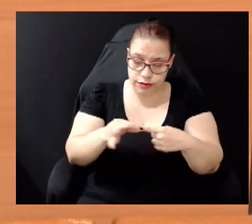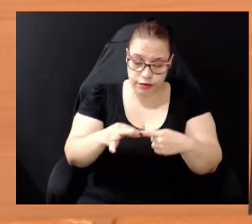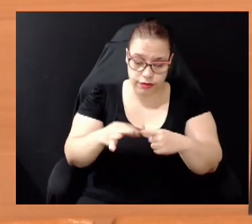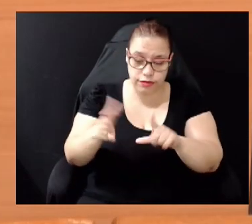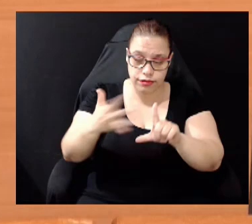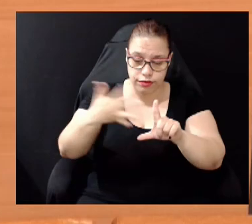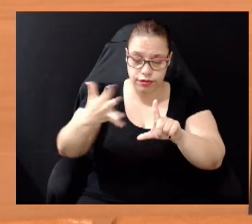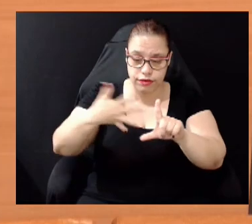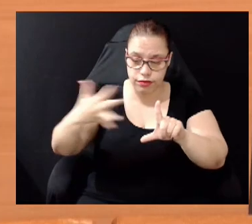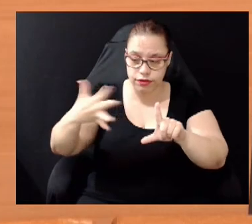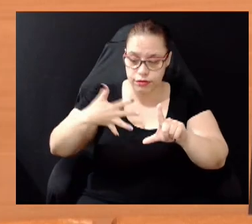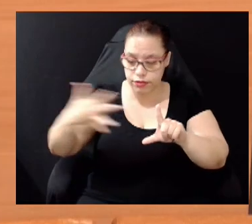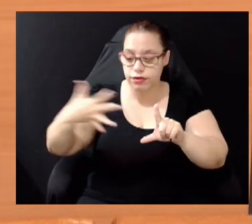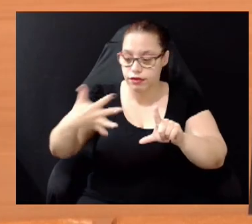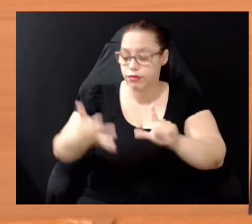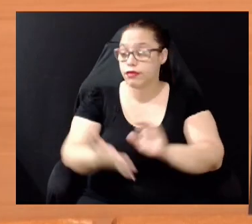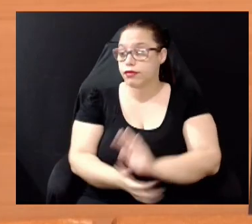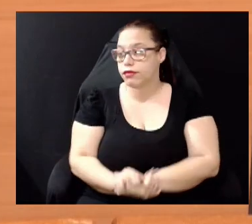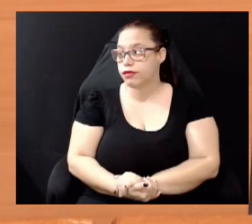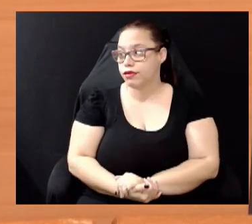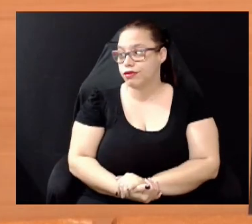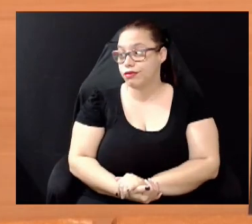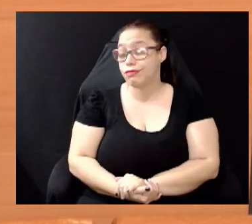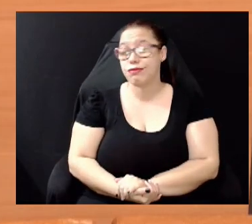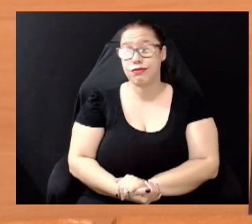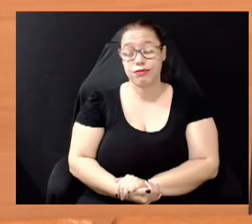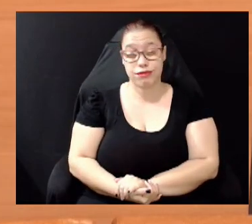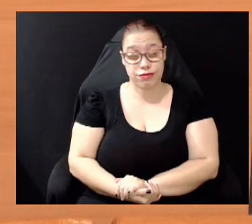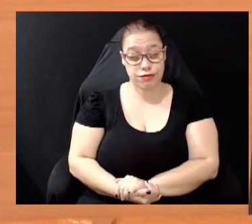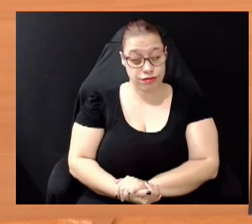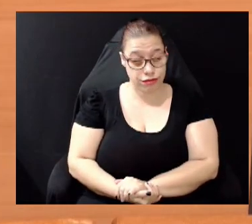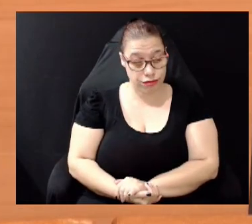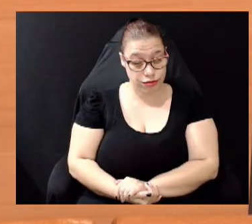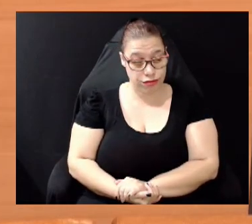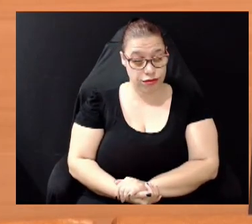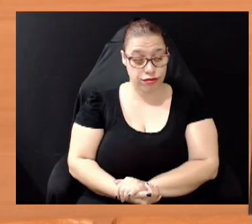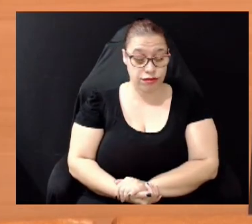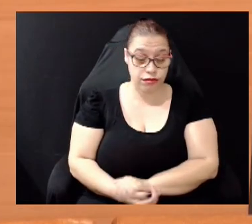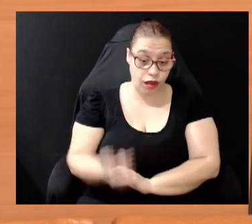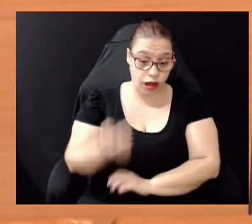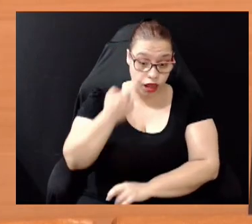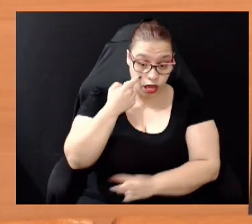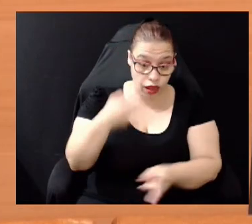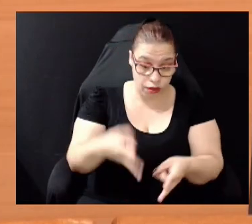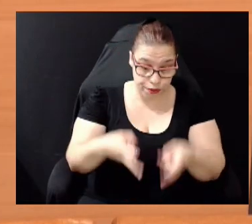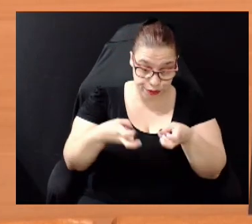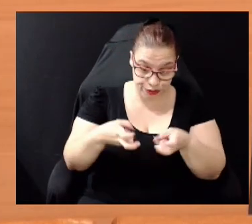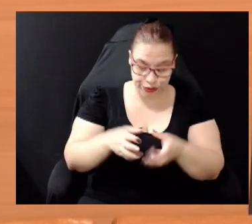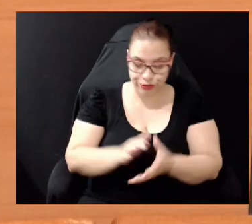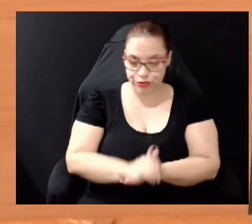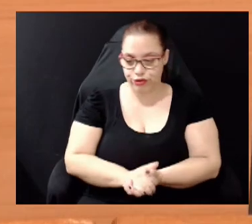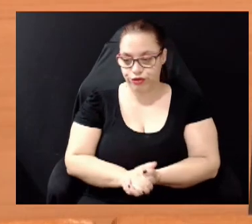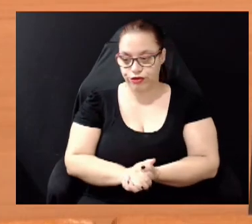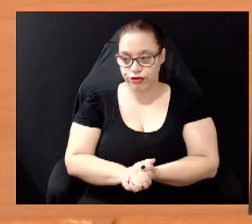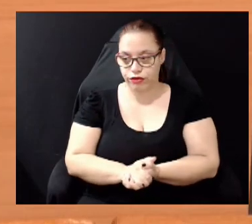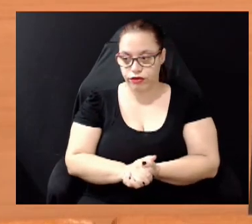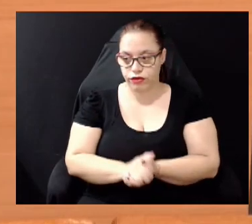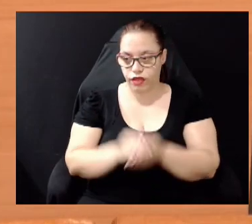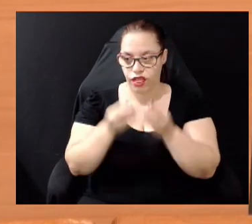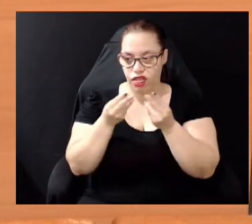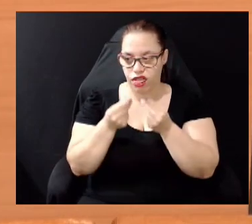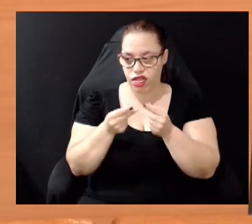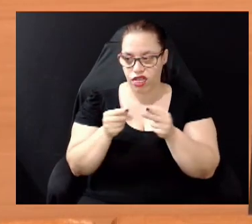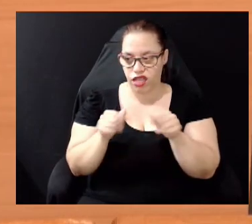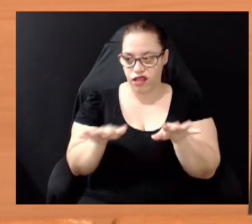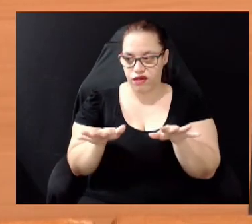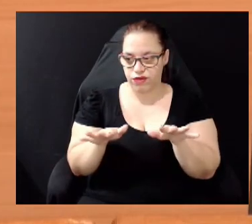que estão num processo de serem vistas, né, como subalternas, né? E aí a gente